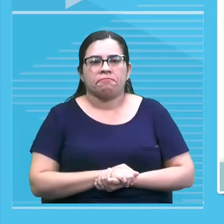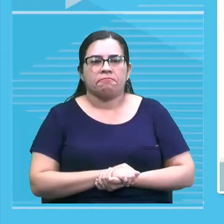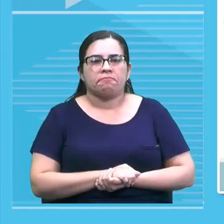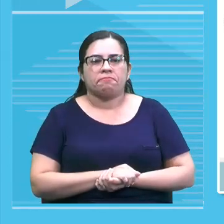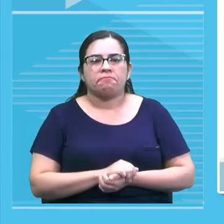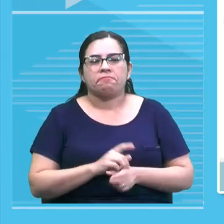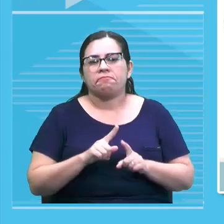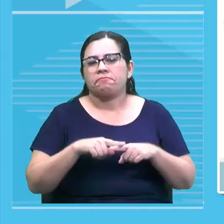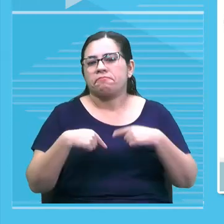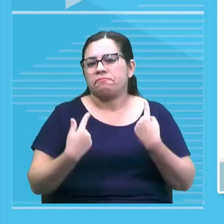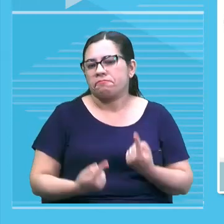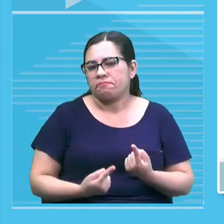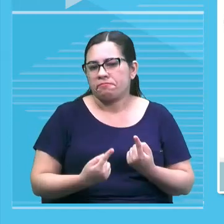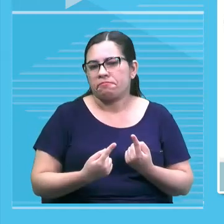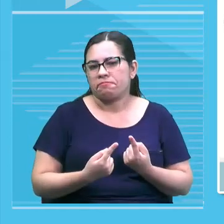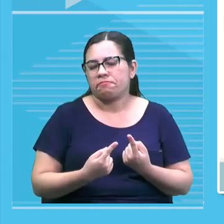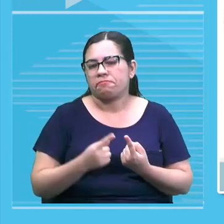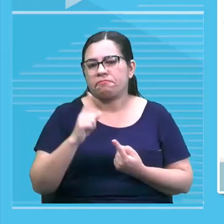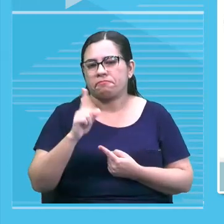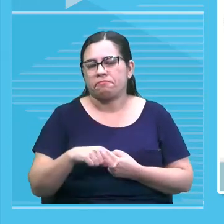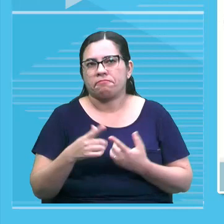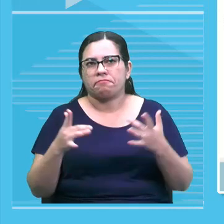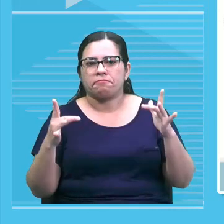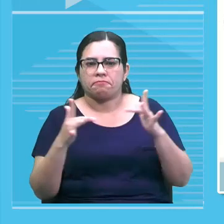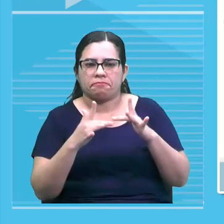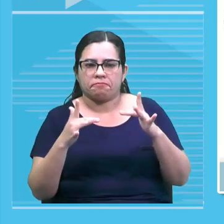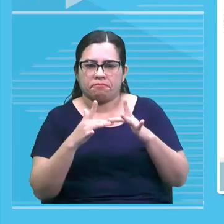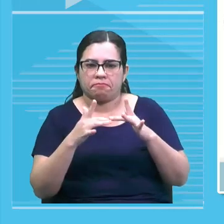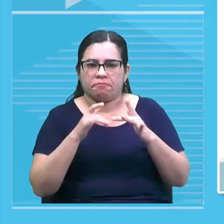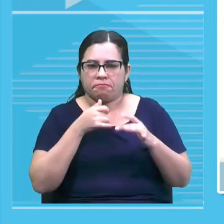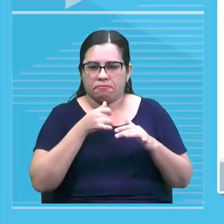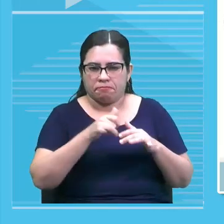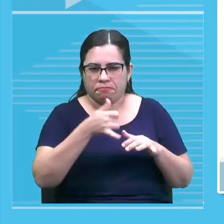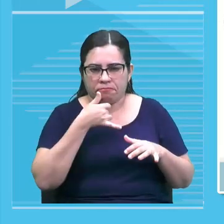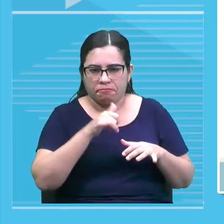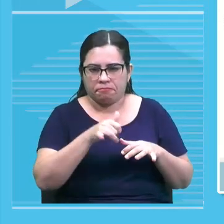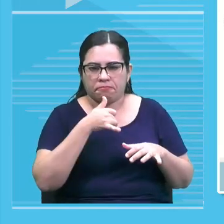que no contato com a eletricidade